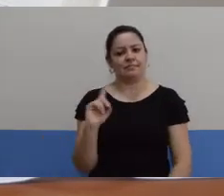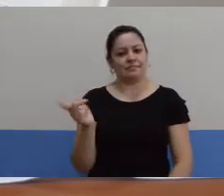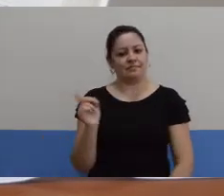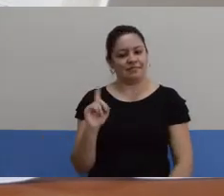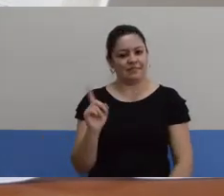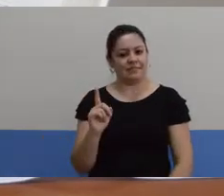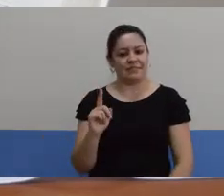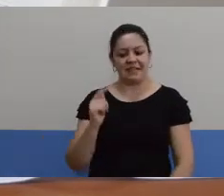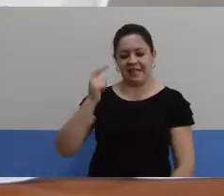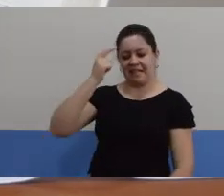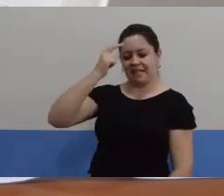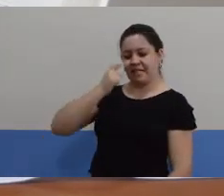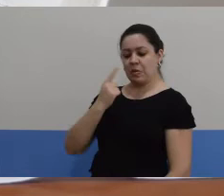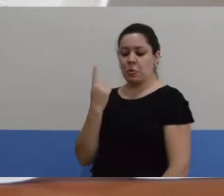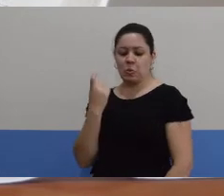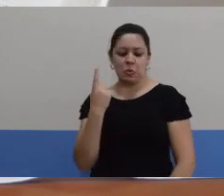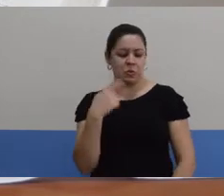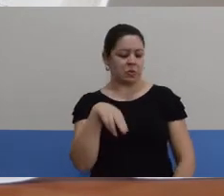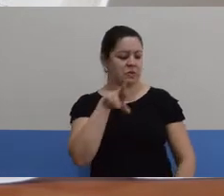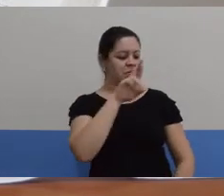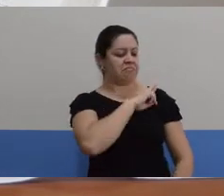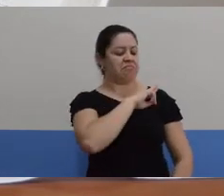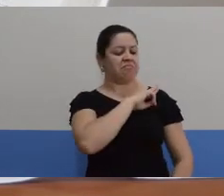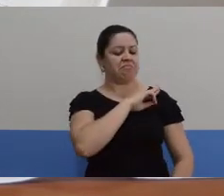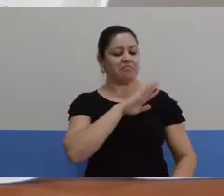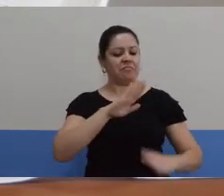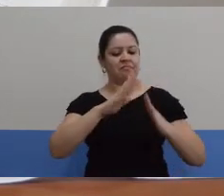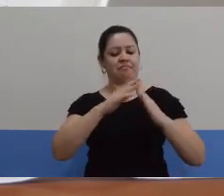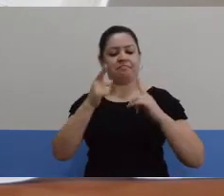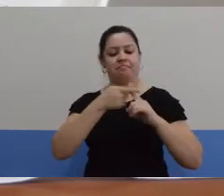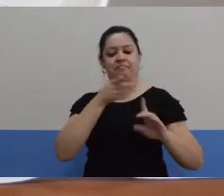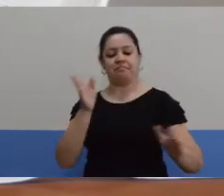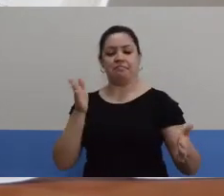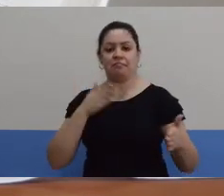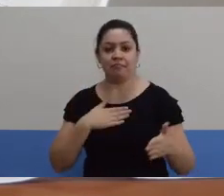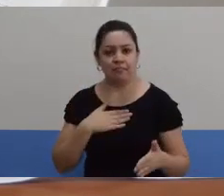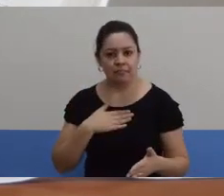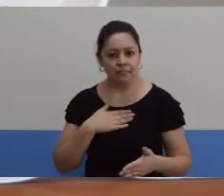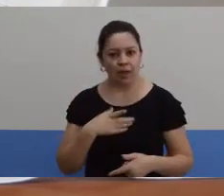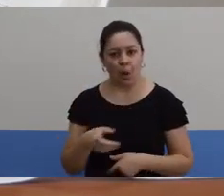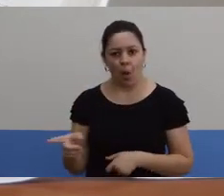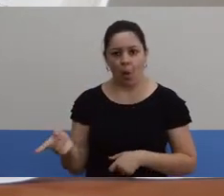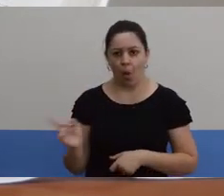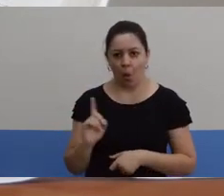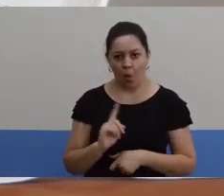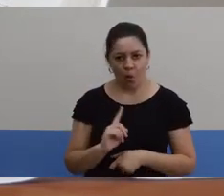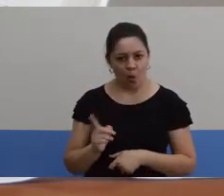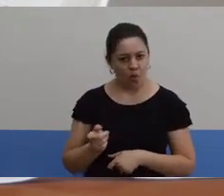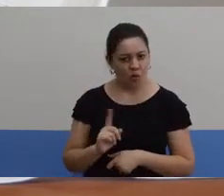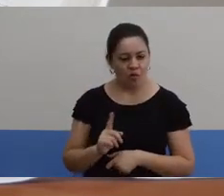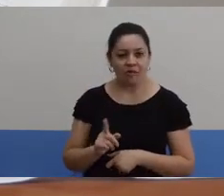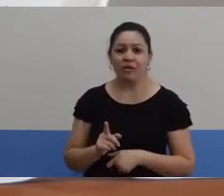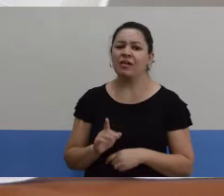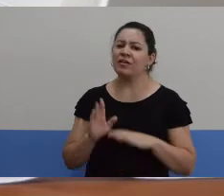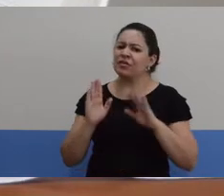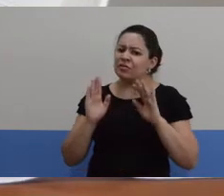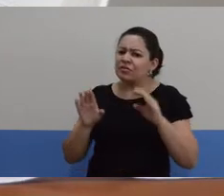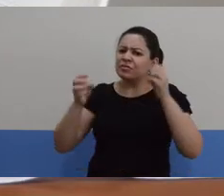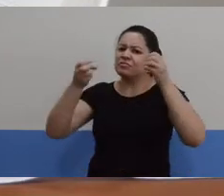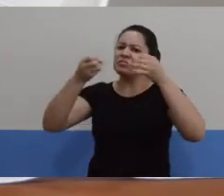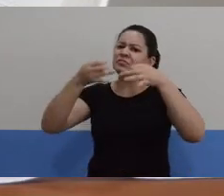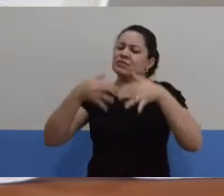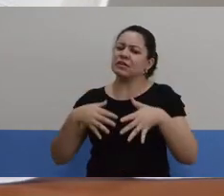único responsável por ela. Então, eu já disse há pouco e repito, que eu me